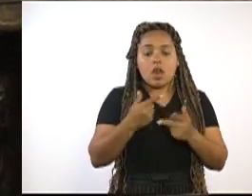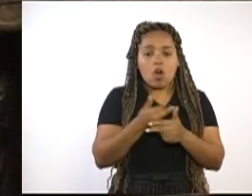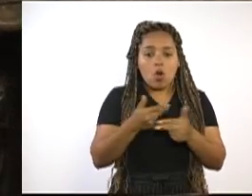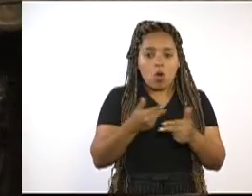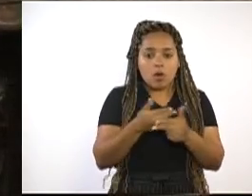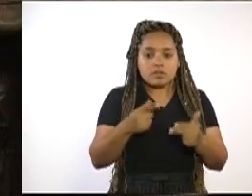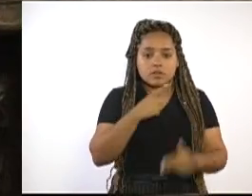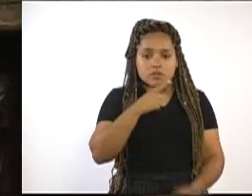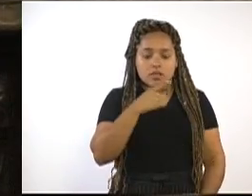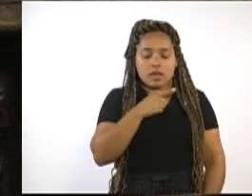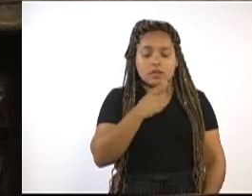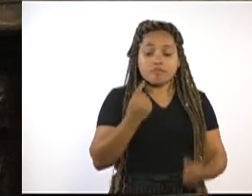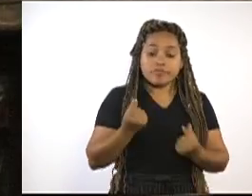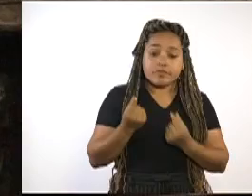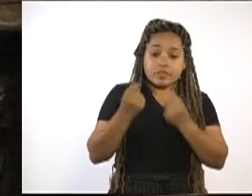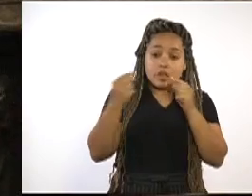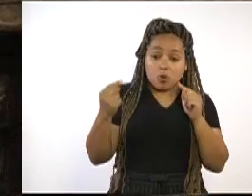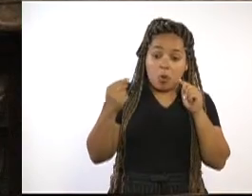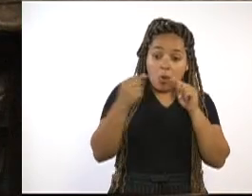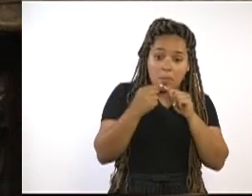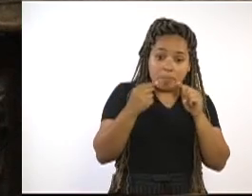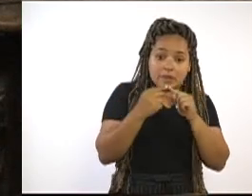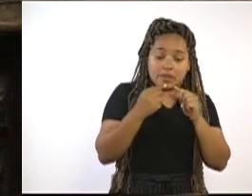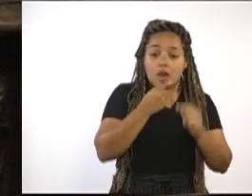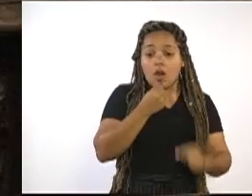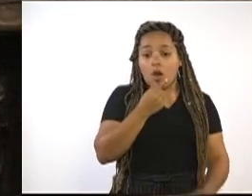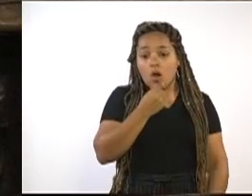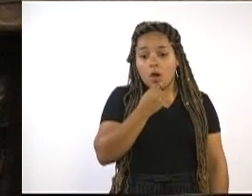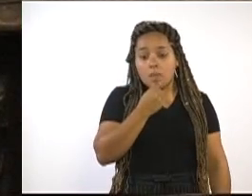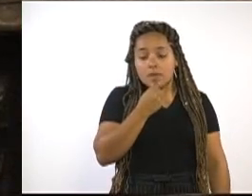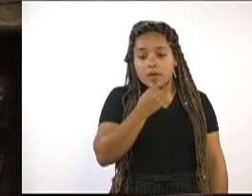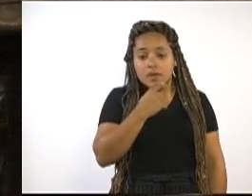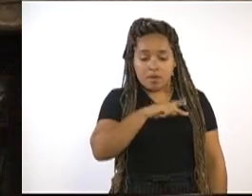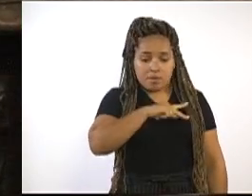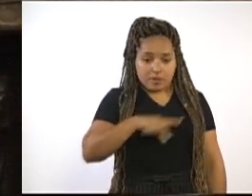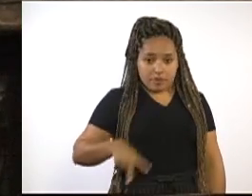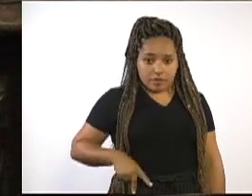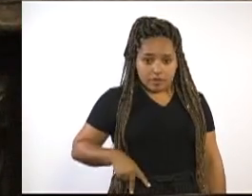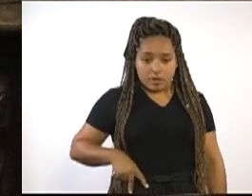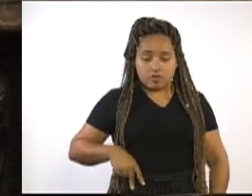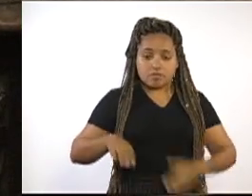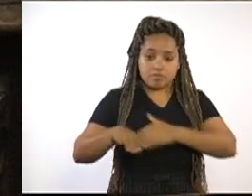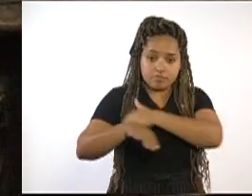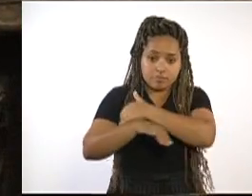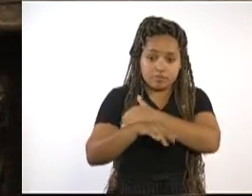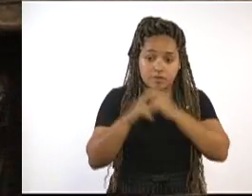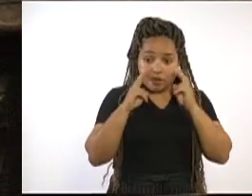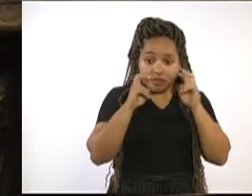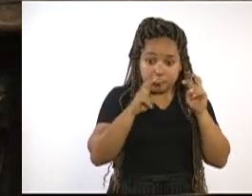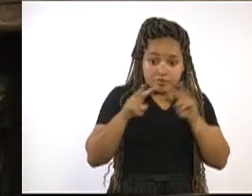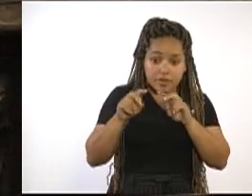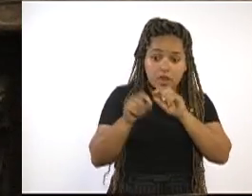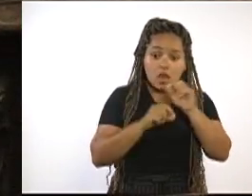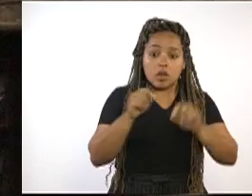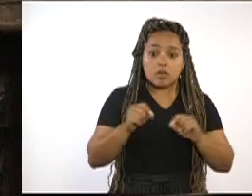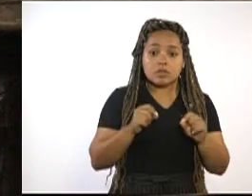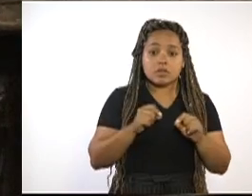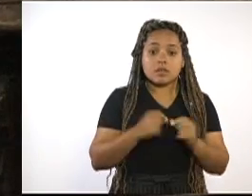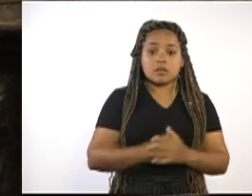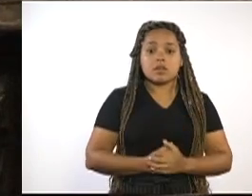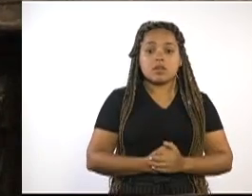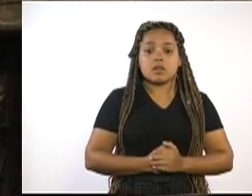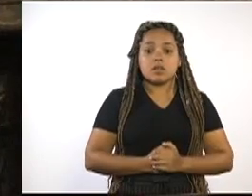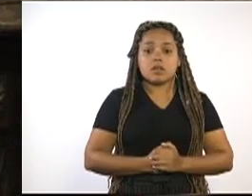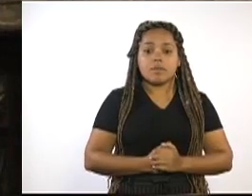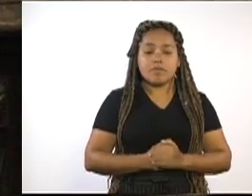prefeito Marcelo Crivella, que batem tanto no presidente Jair Bolsonaro, tratavam alguns governantes a